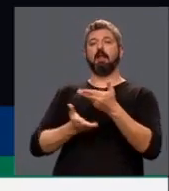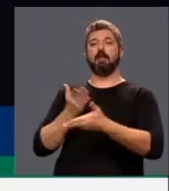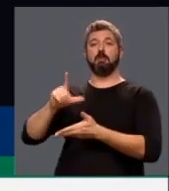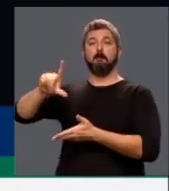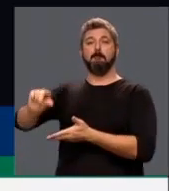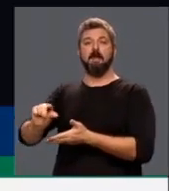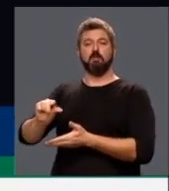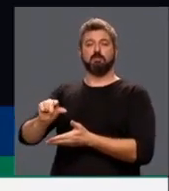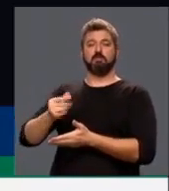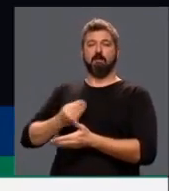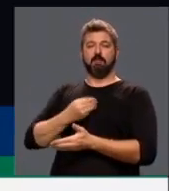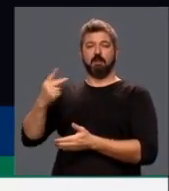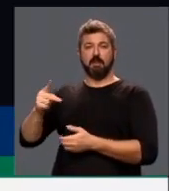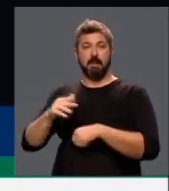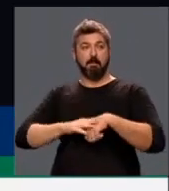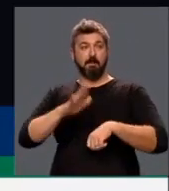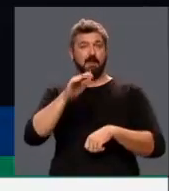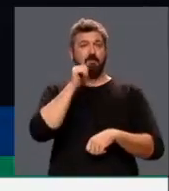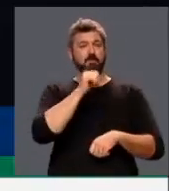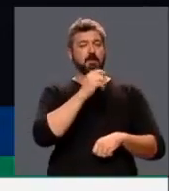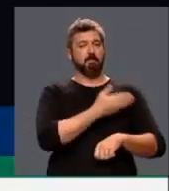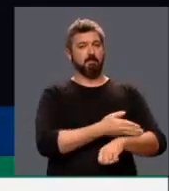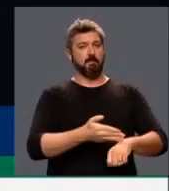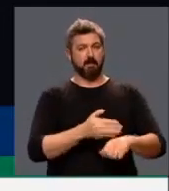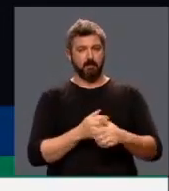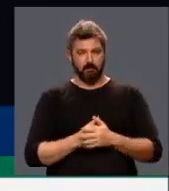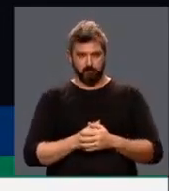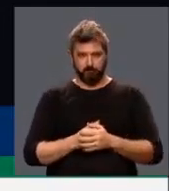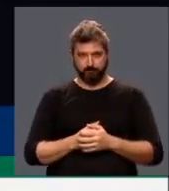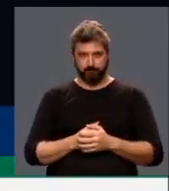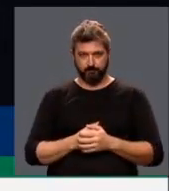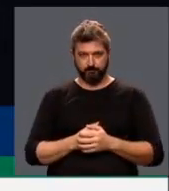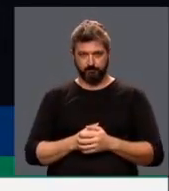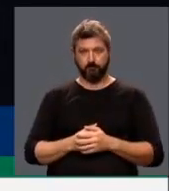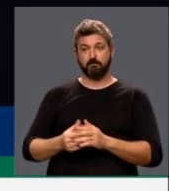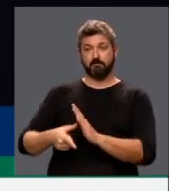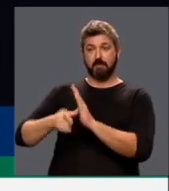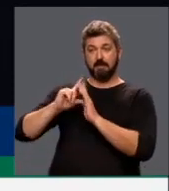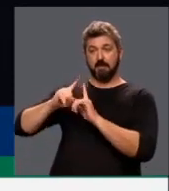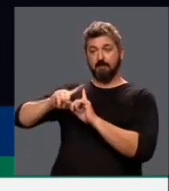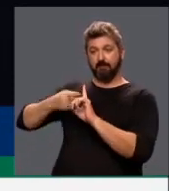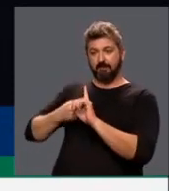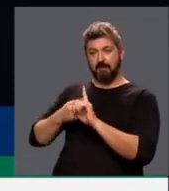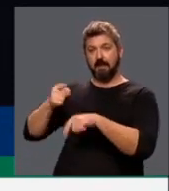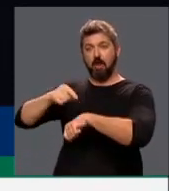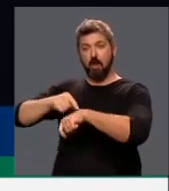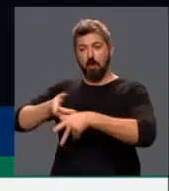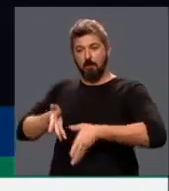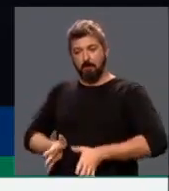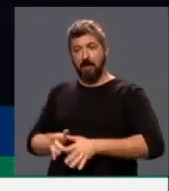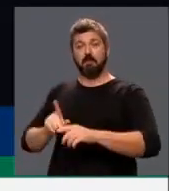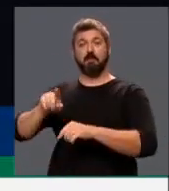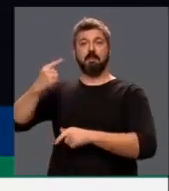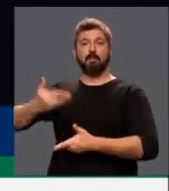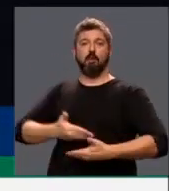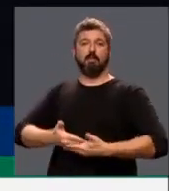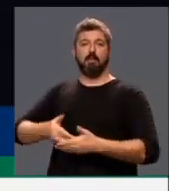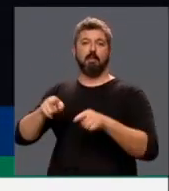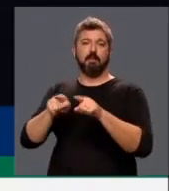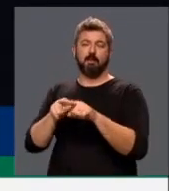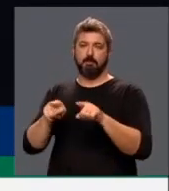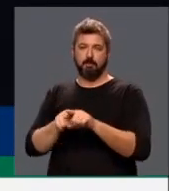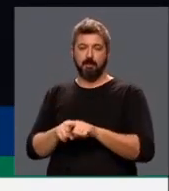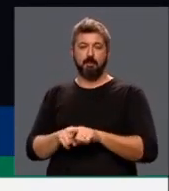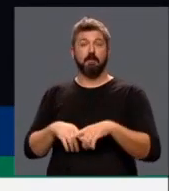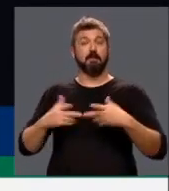o pré-natal, trabalho de parto, parto e pós-parto. E isso é uma violência, sim, que precisa ser tratada,